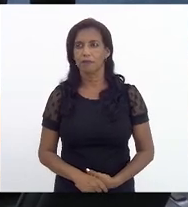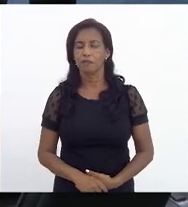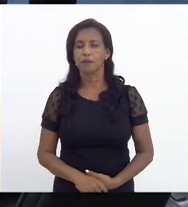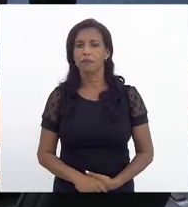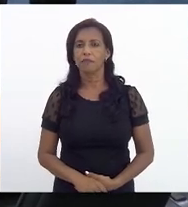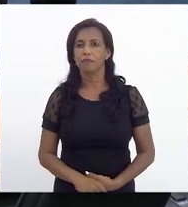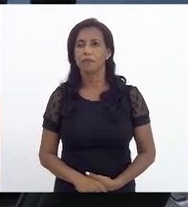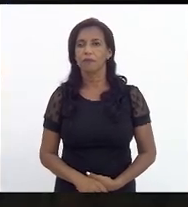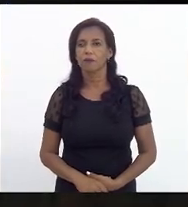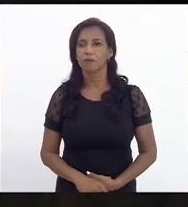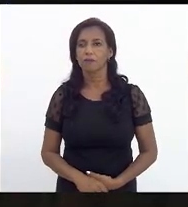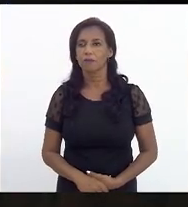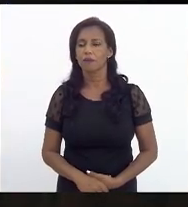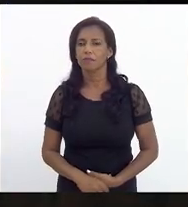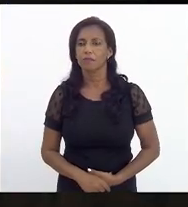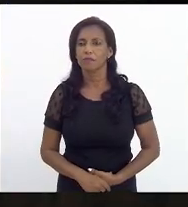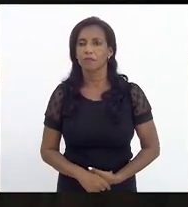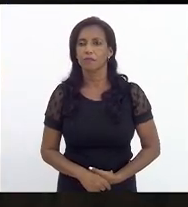É,